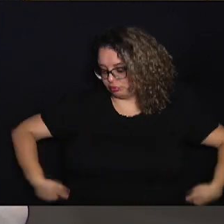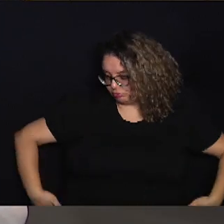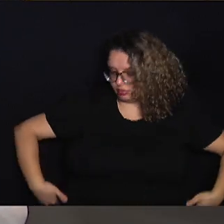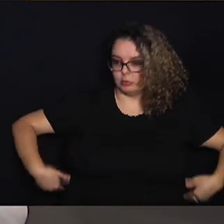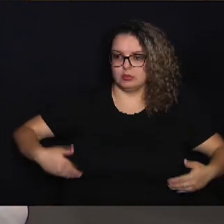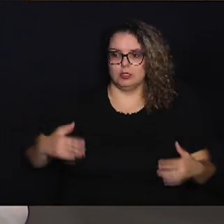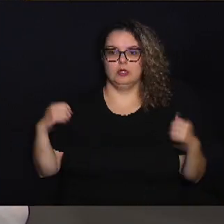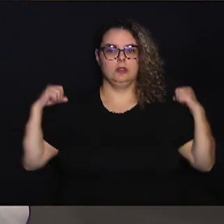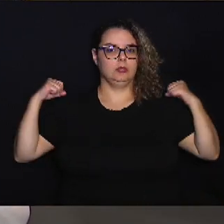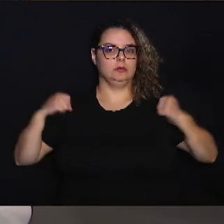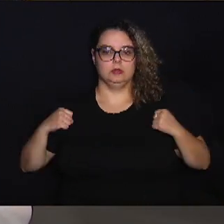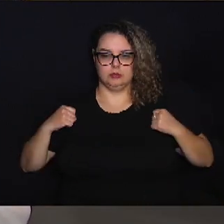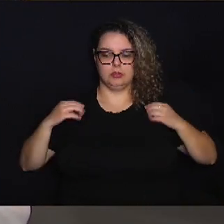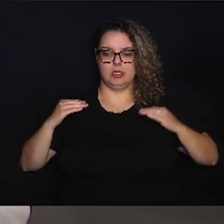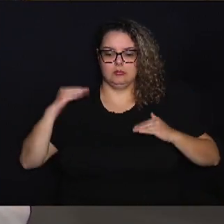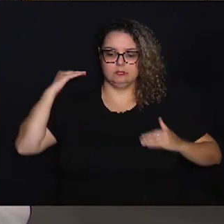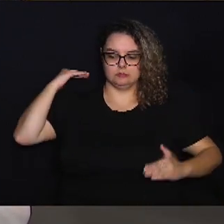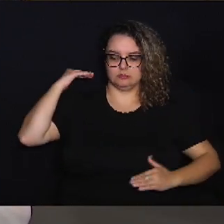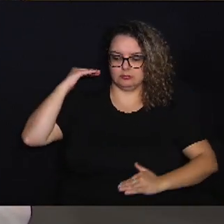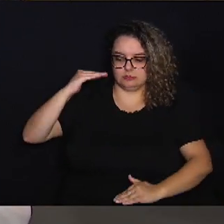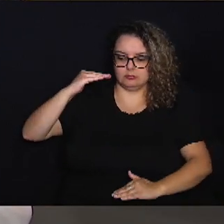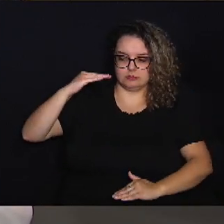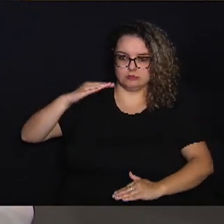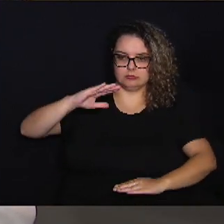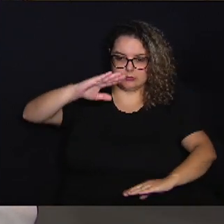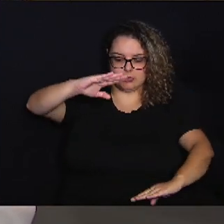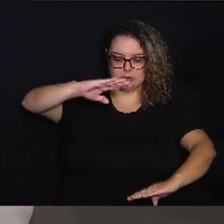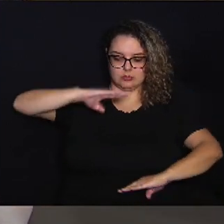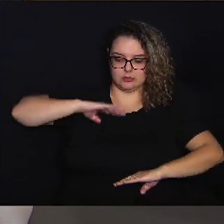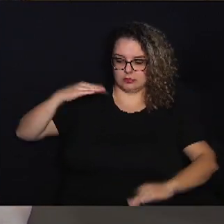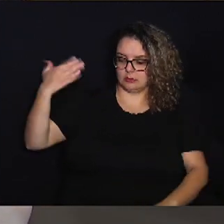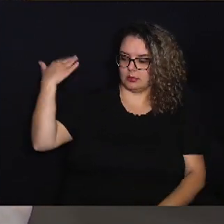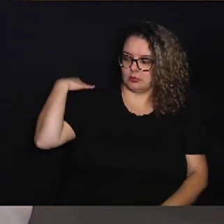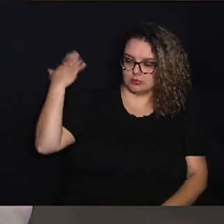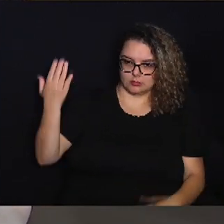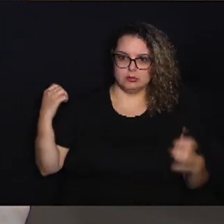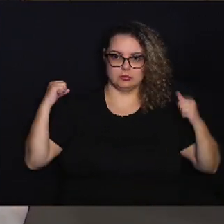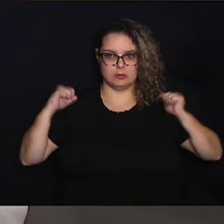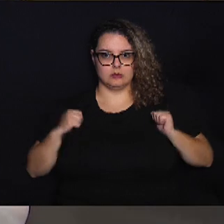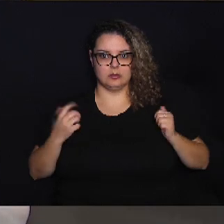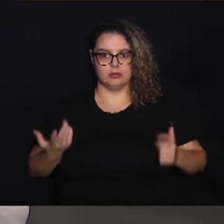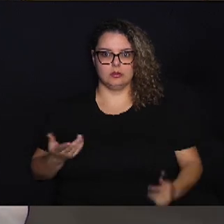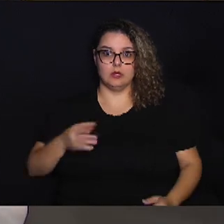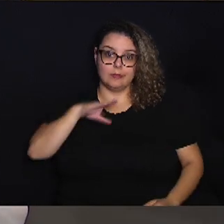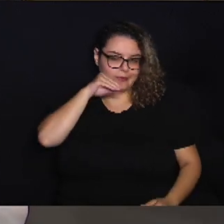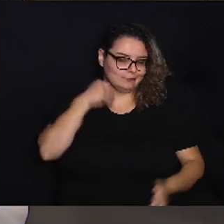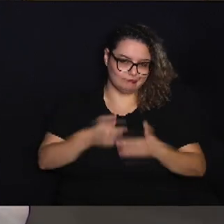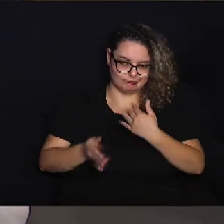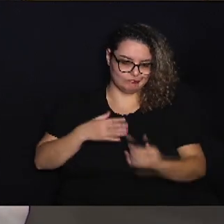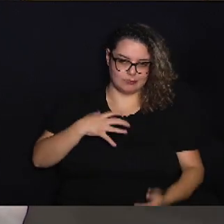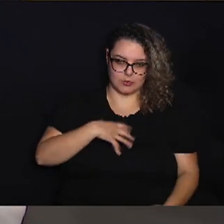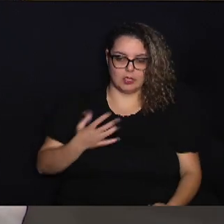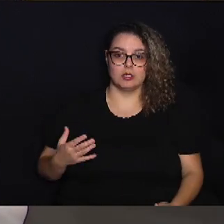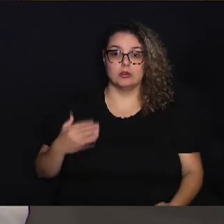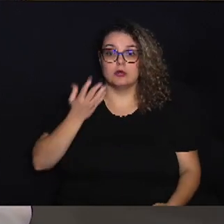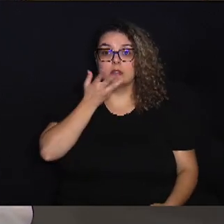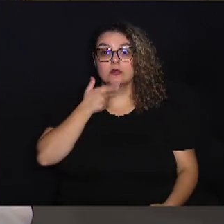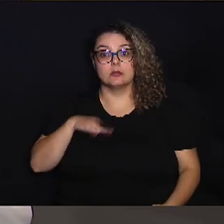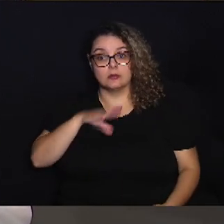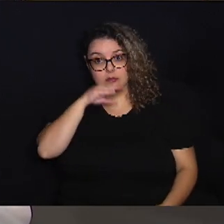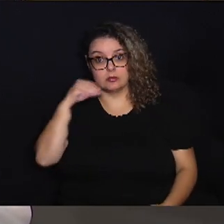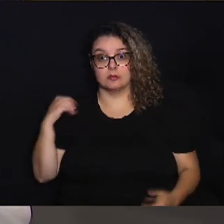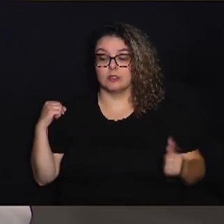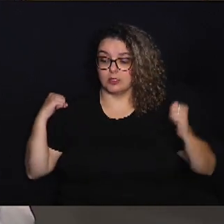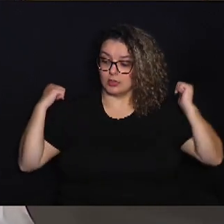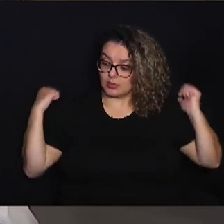duas alças da mochila, porque é muito comum, o adolescente põe de qualquer jeito a mochila, então A criança menor ou adolescente,